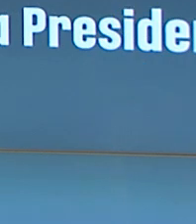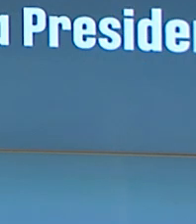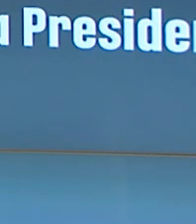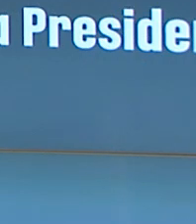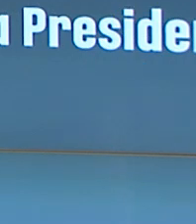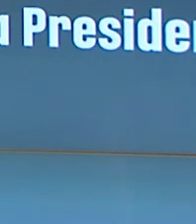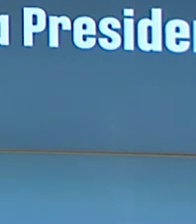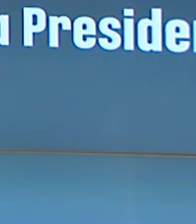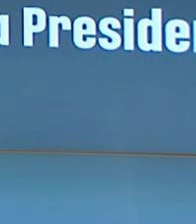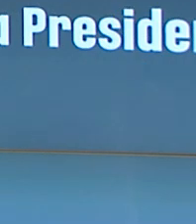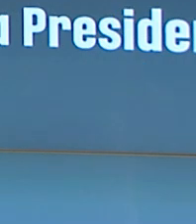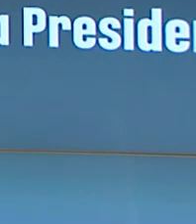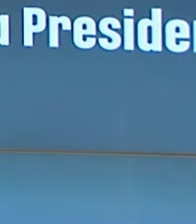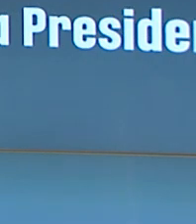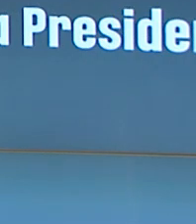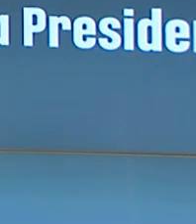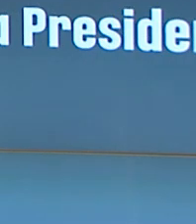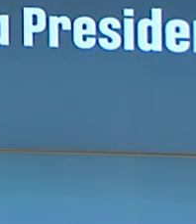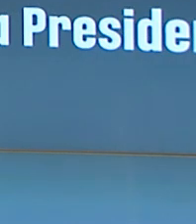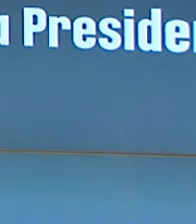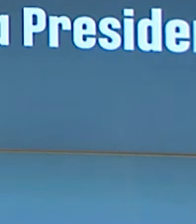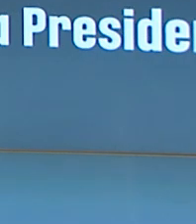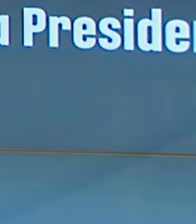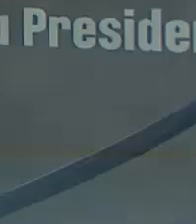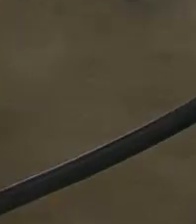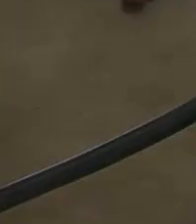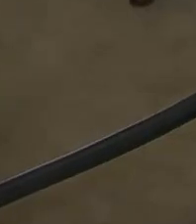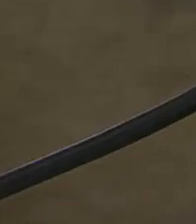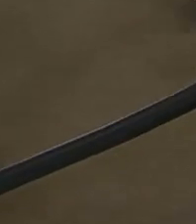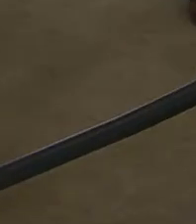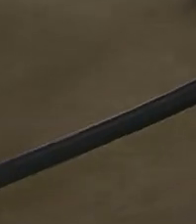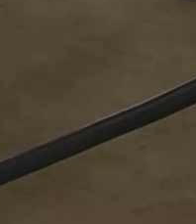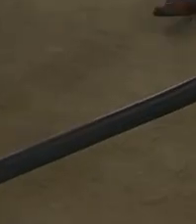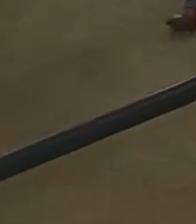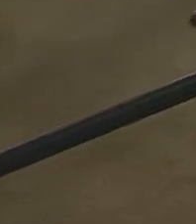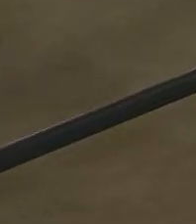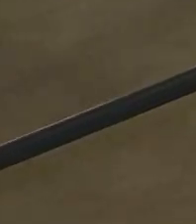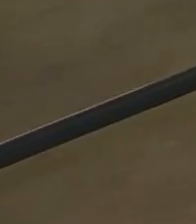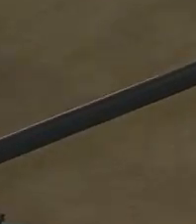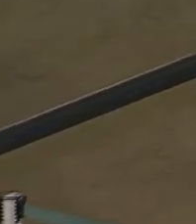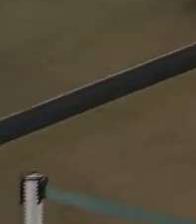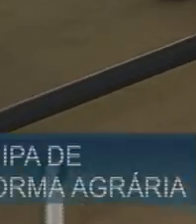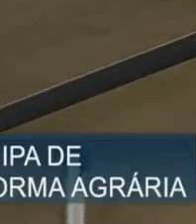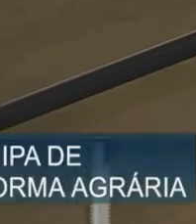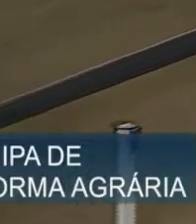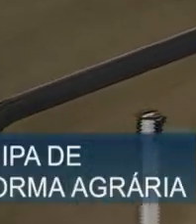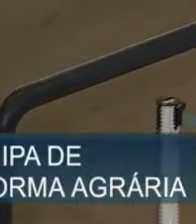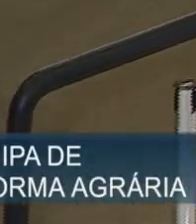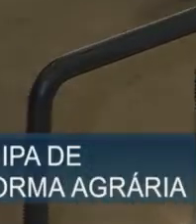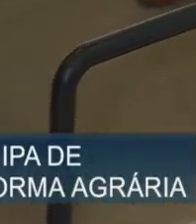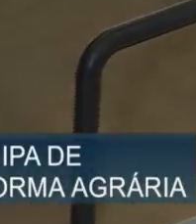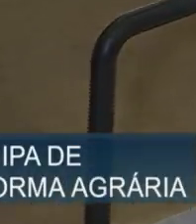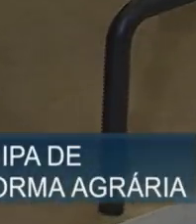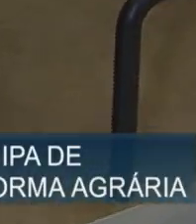Olá, interrompemos nossa programação para acompanhar ao vivo cerimônia de assinatura de atos para a reforma agrária e comunidades quilombolas.